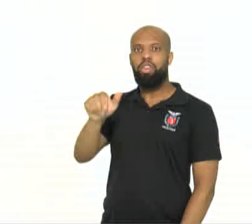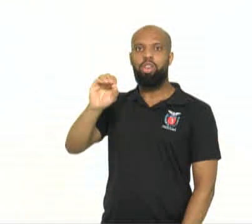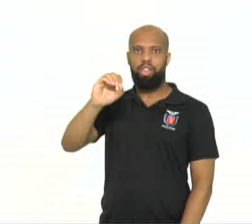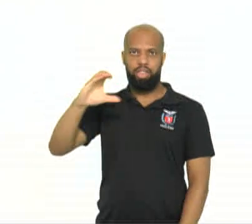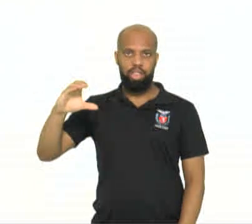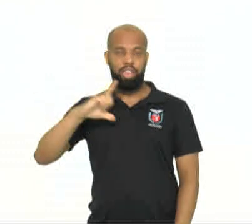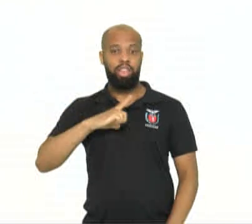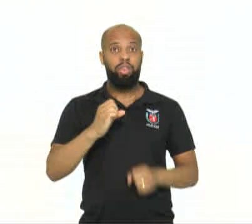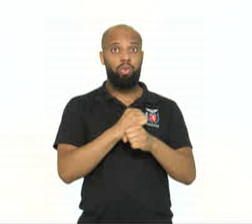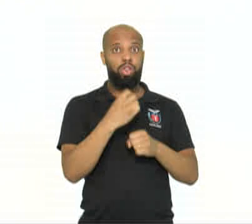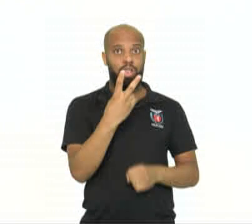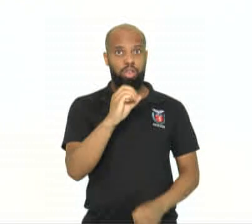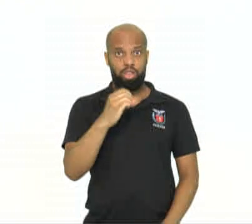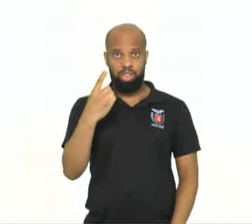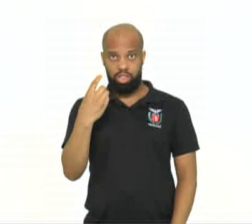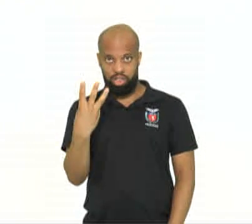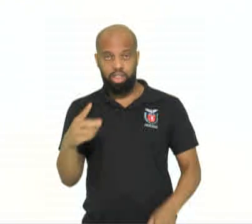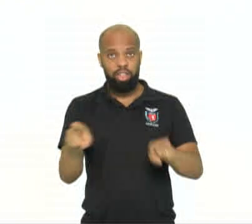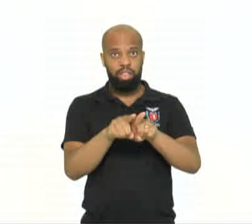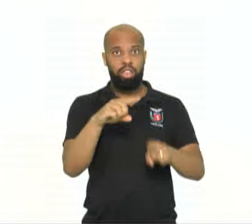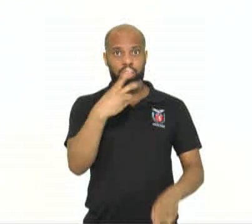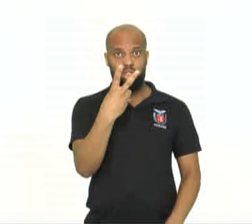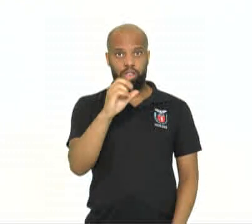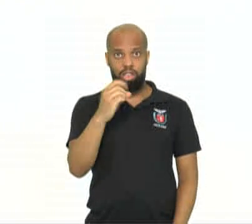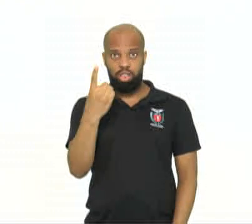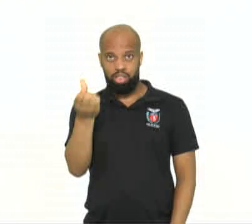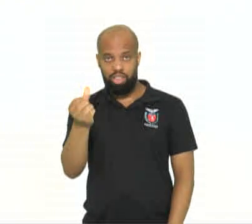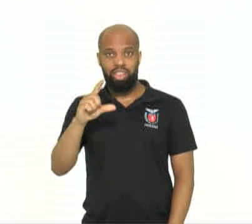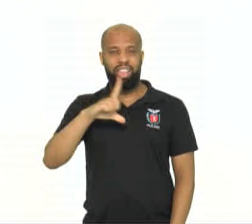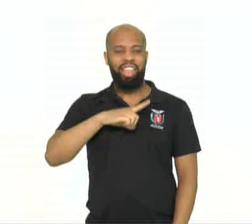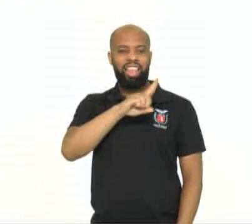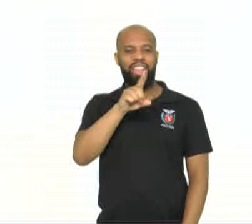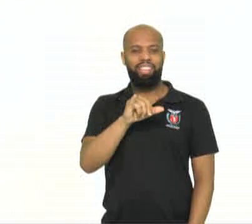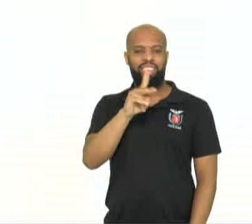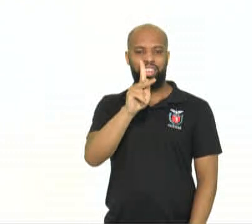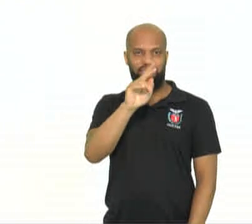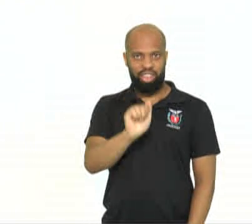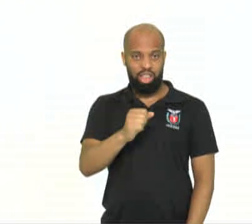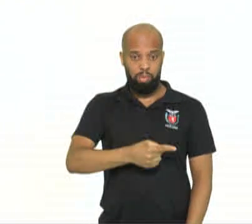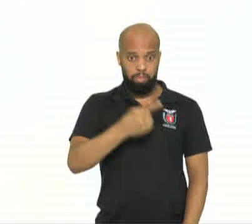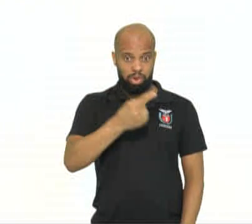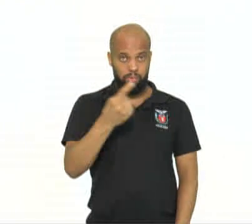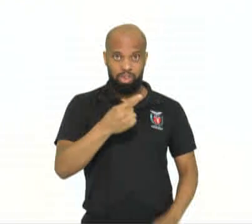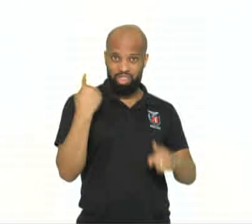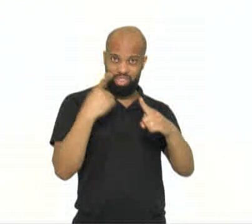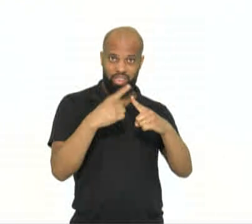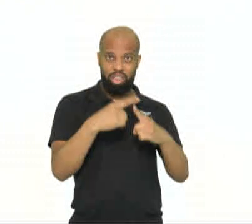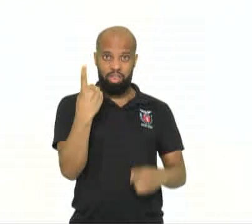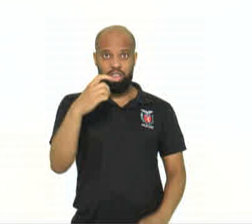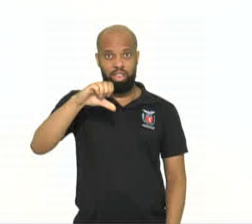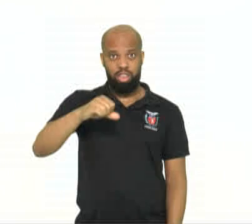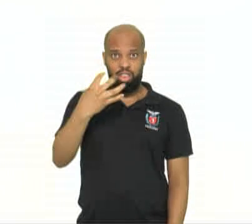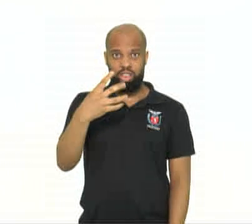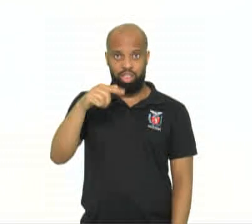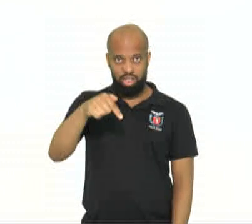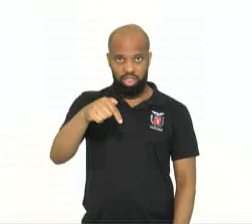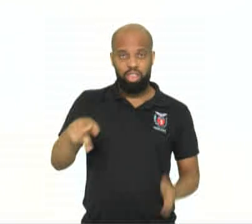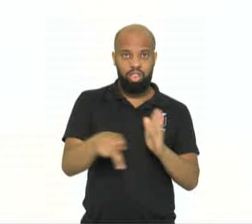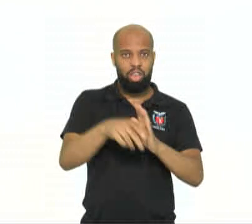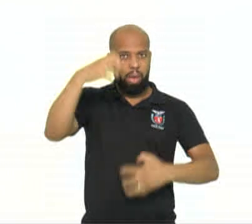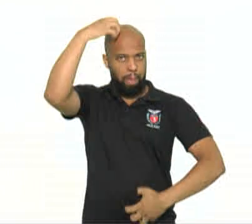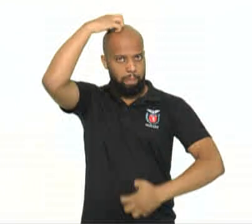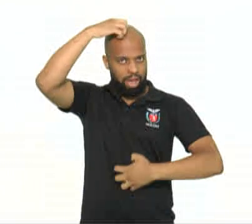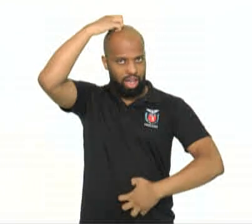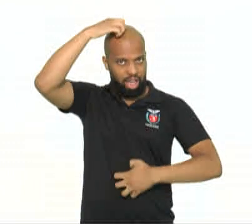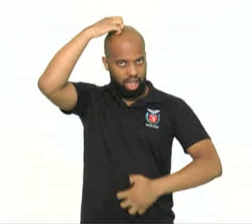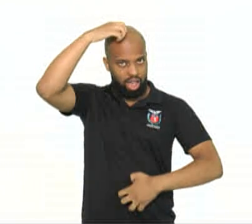Em 2013 e 2016, Zika vírus, que foi identificado pela primeira vez em 1947 em macacos rezos da